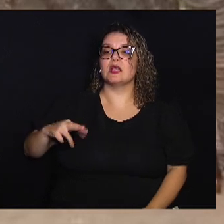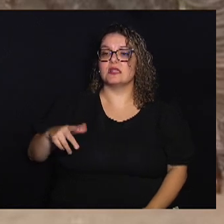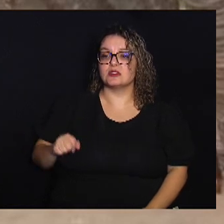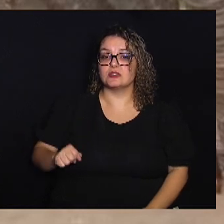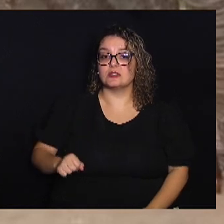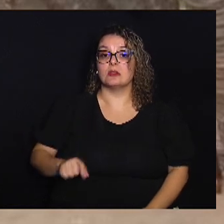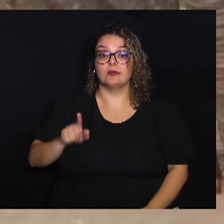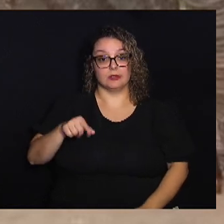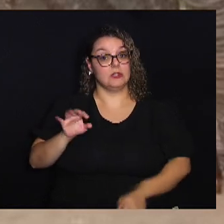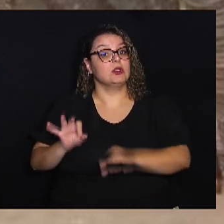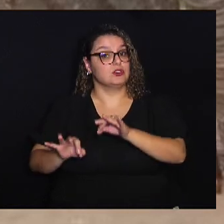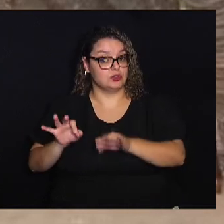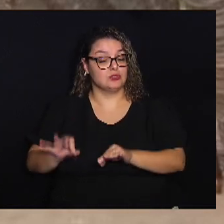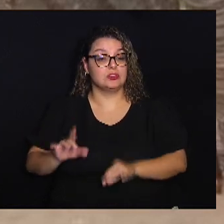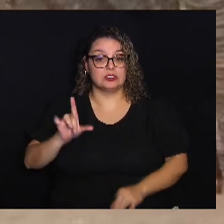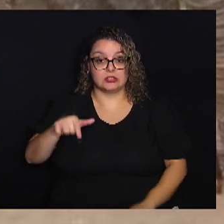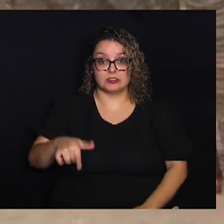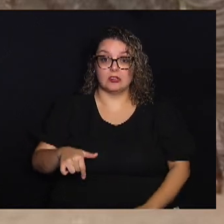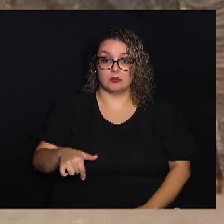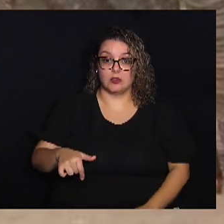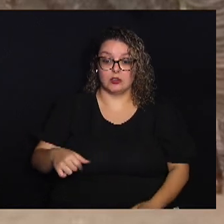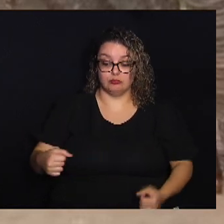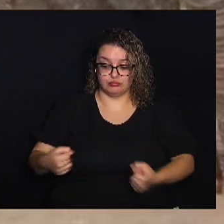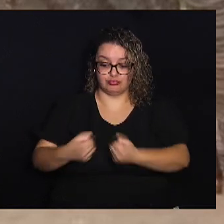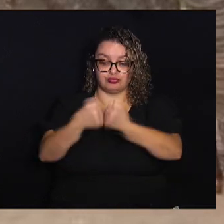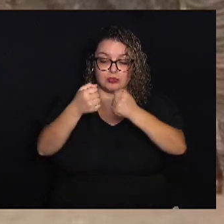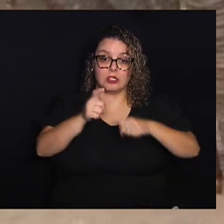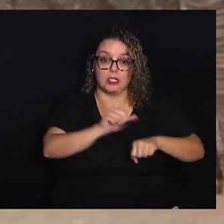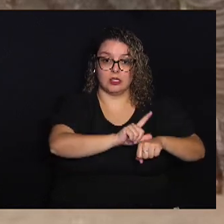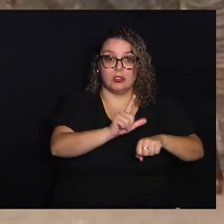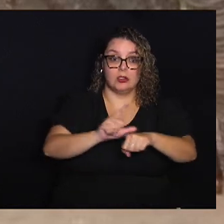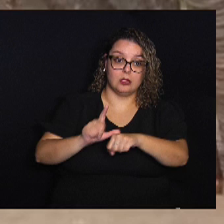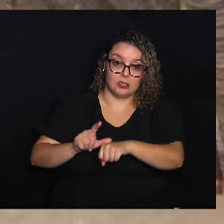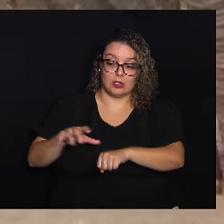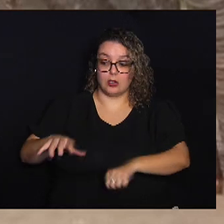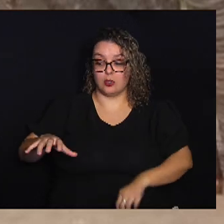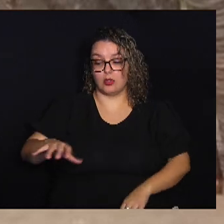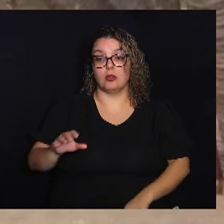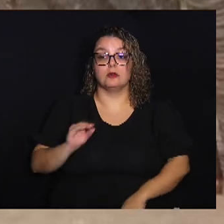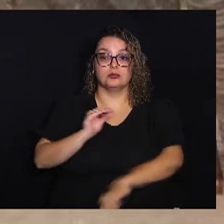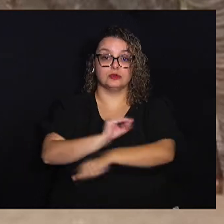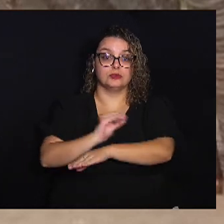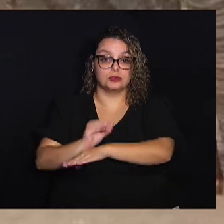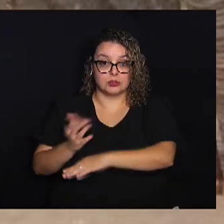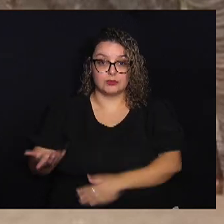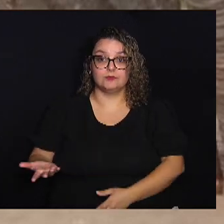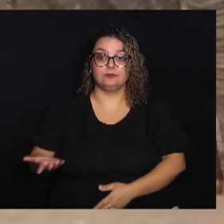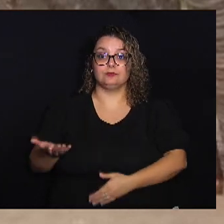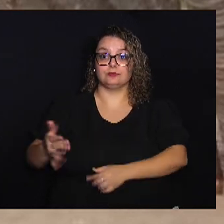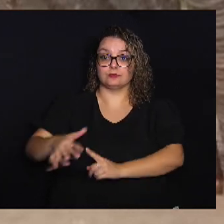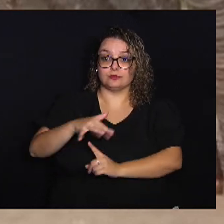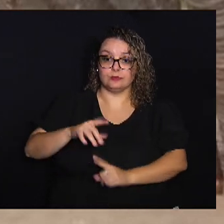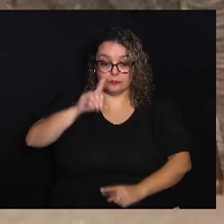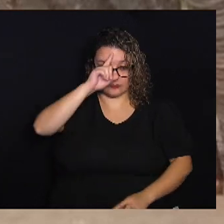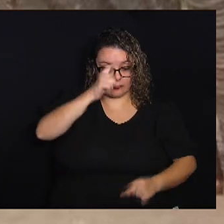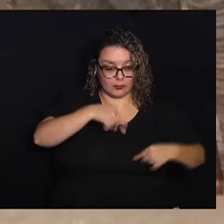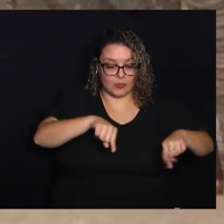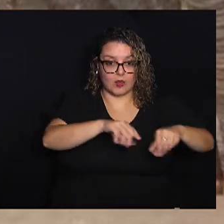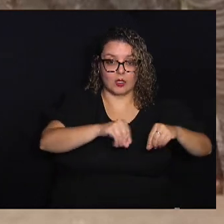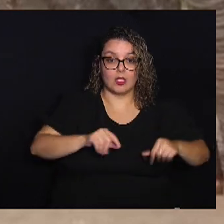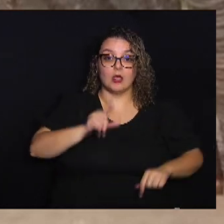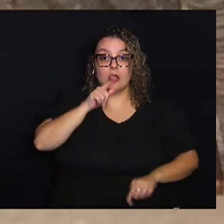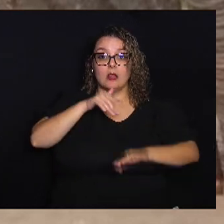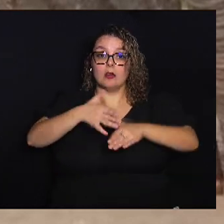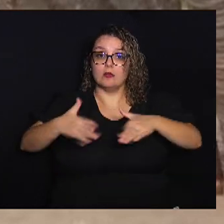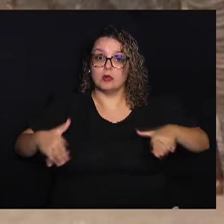na justiça após impasse entre comerciantes, órgãos ambientais e donos de terreno. A praia, que fica na